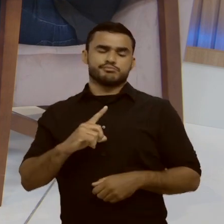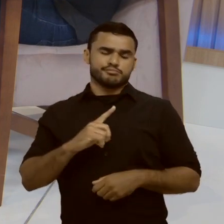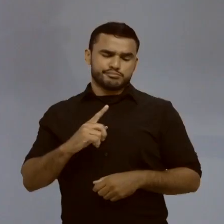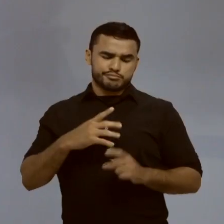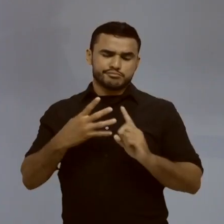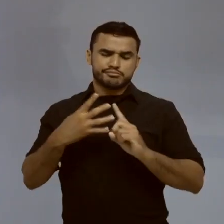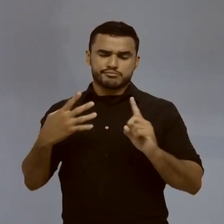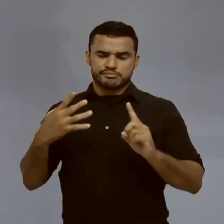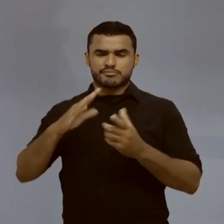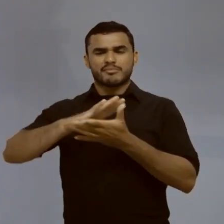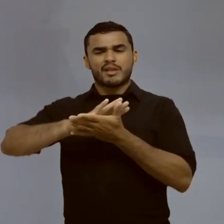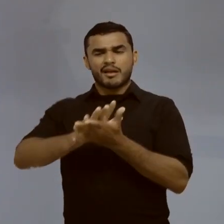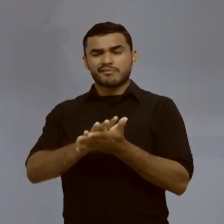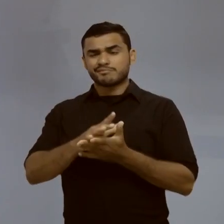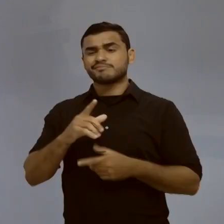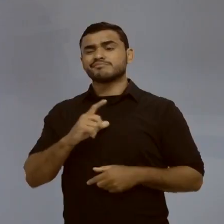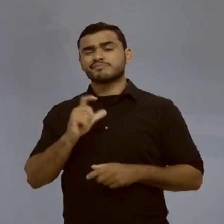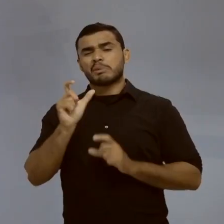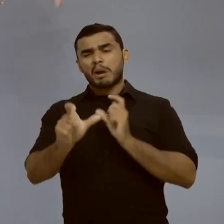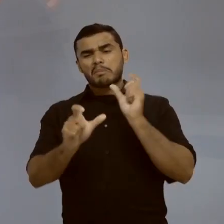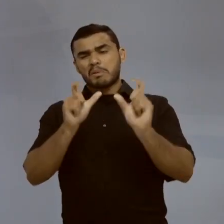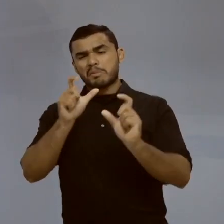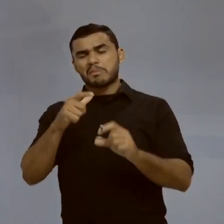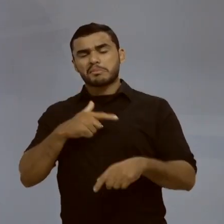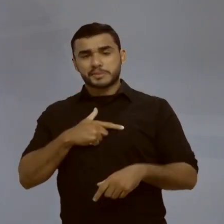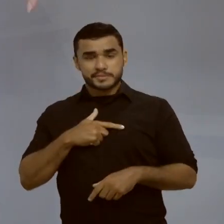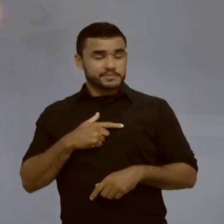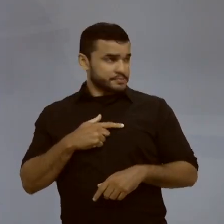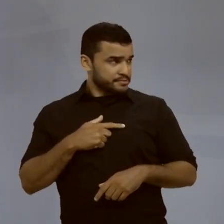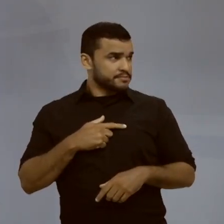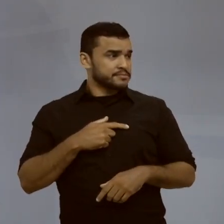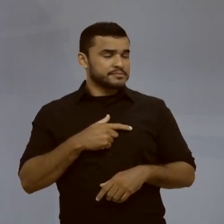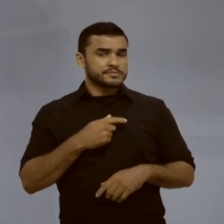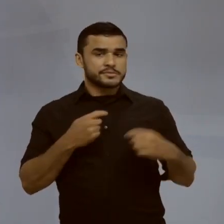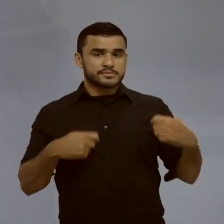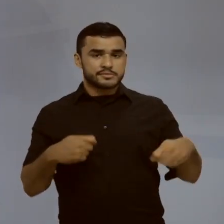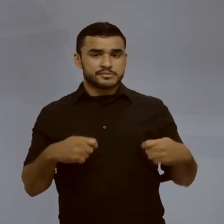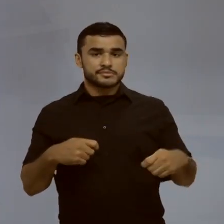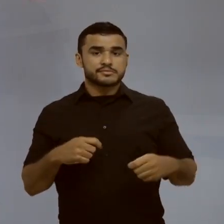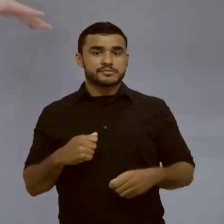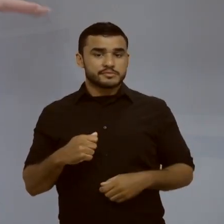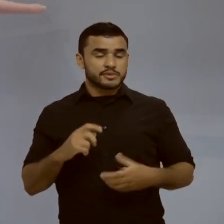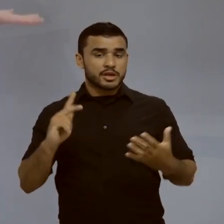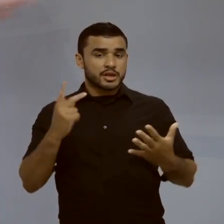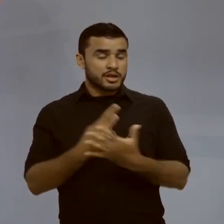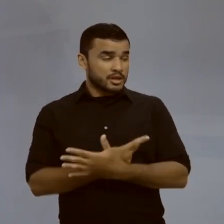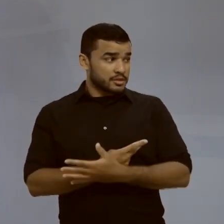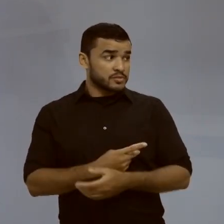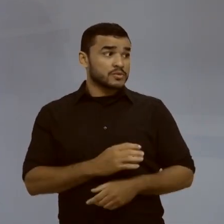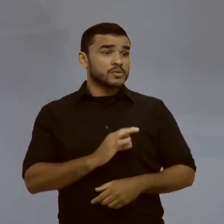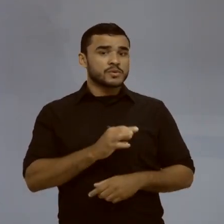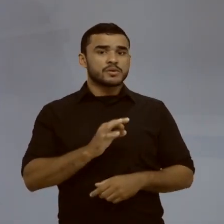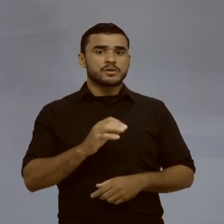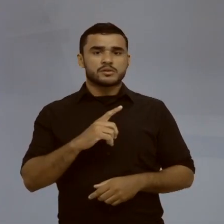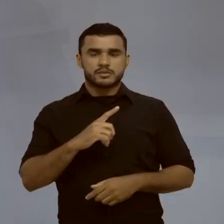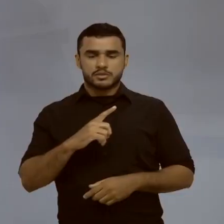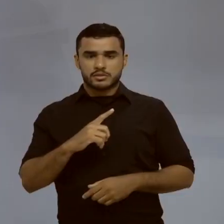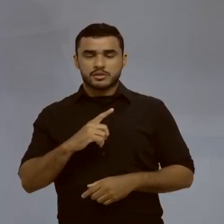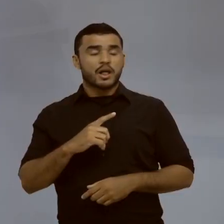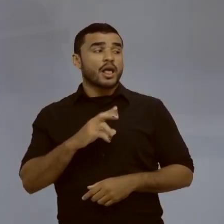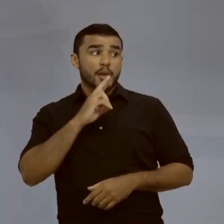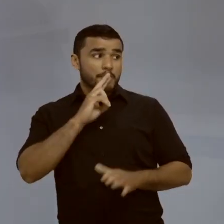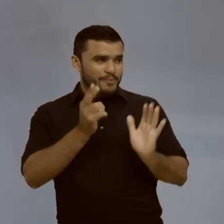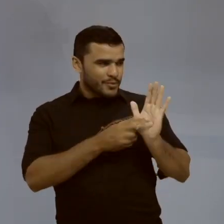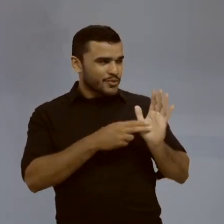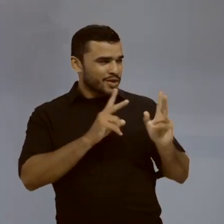de fato, acho que se não, talvez tem que... É igual quando a gente comete alguma infração no trânsito, só dói quando pesa no